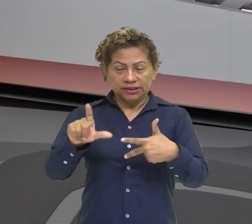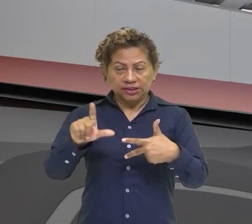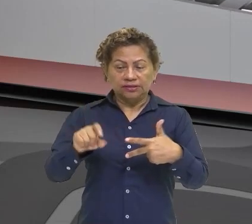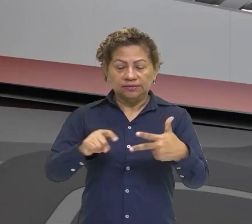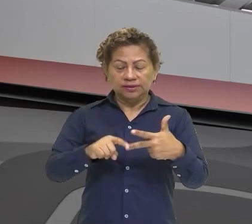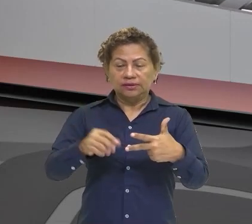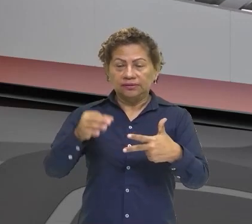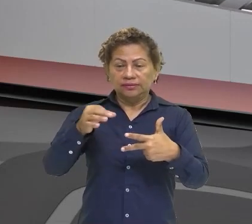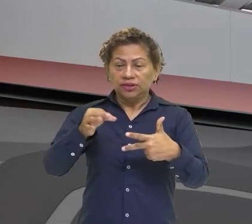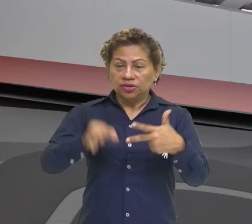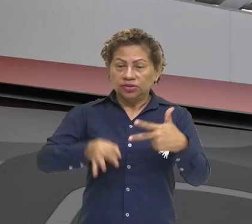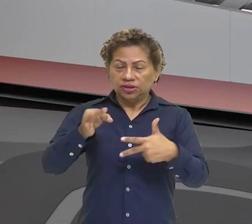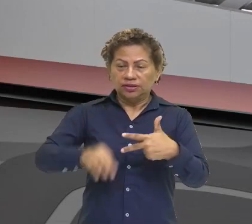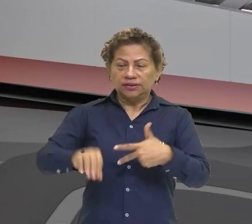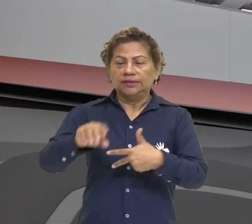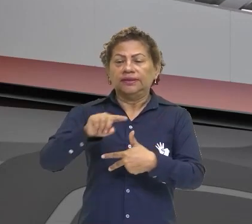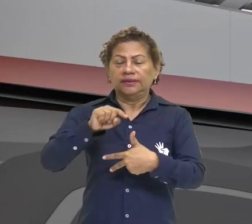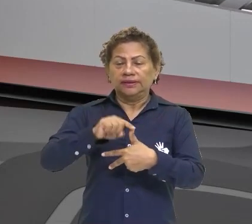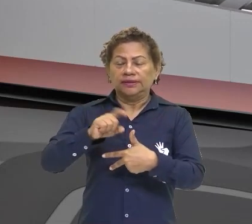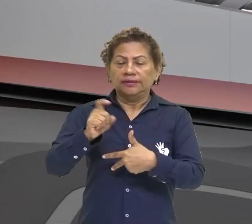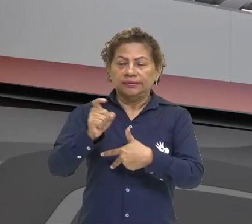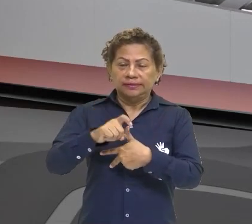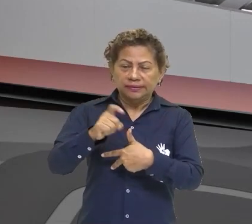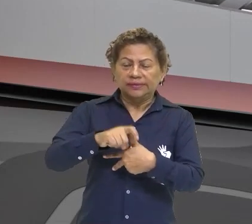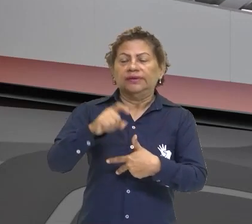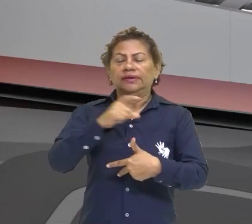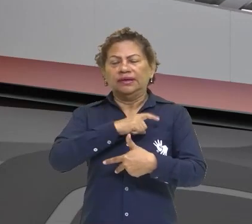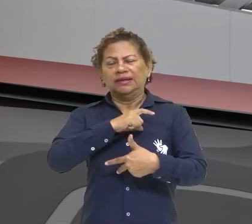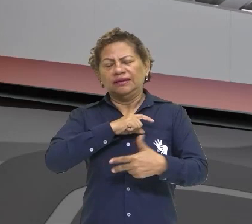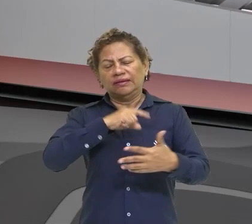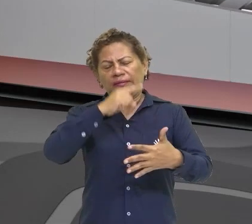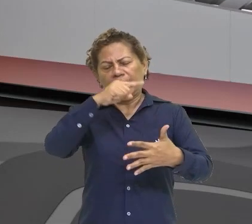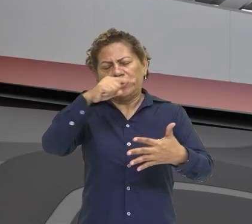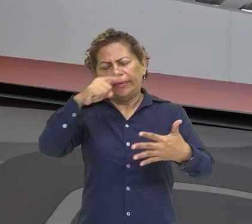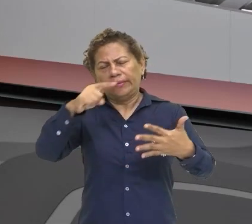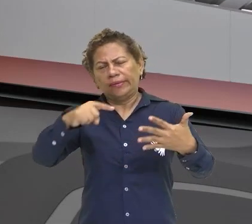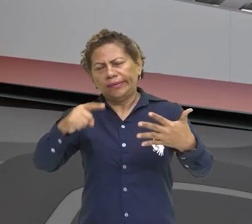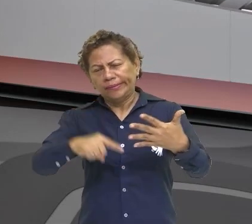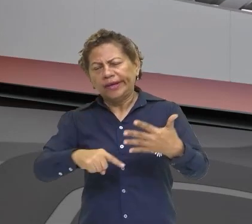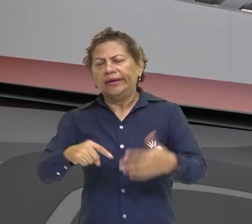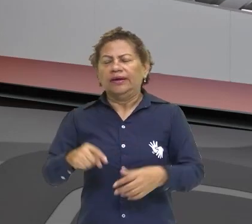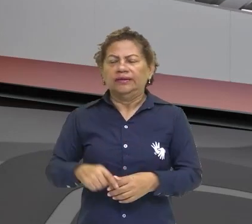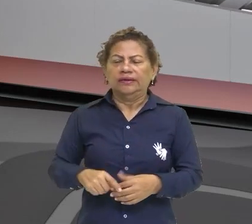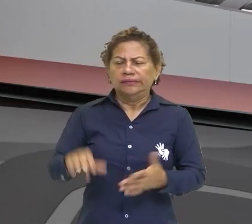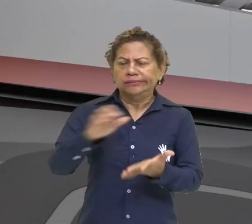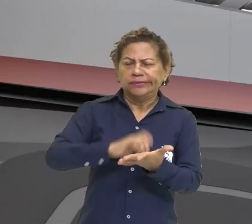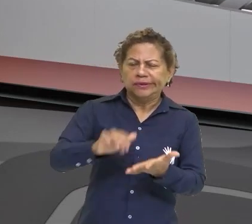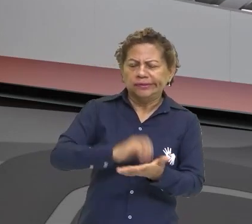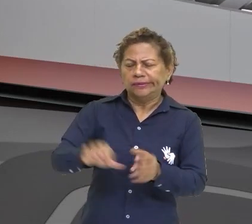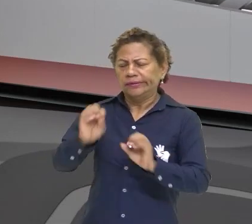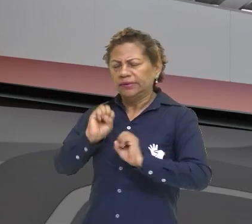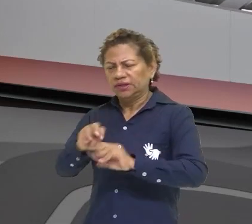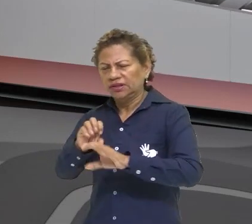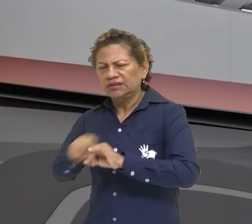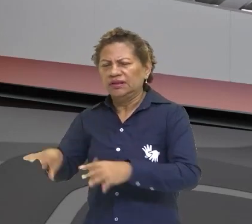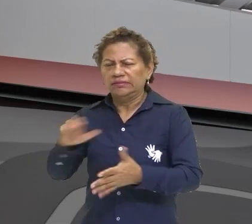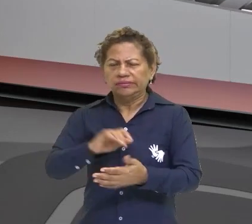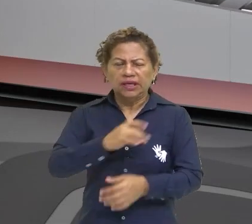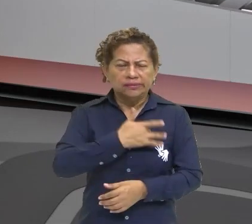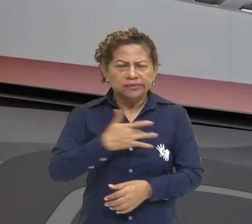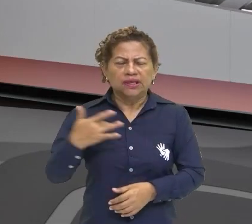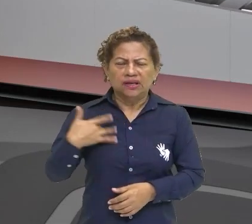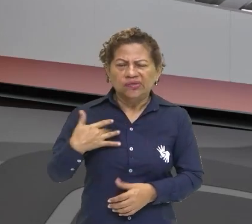as secretarias municipais, Secretaria Municipal de Saúde, Educação, Infraestrutura, estão ligadas à administração direta do